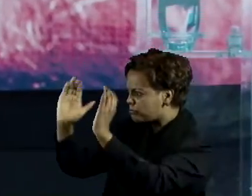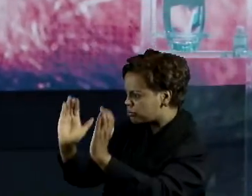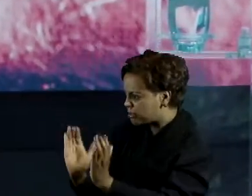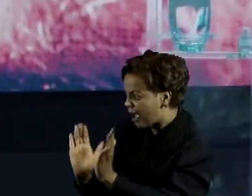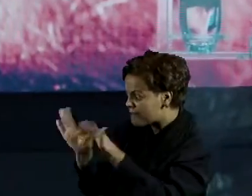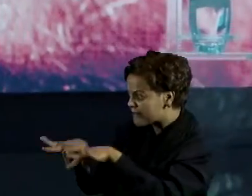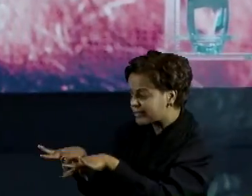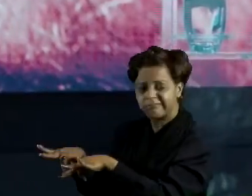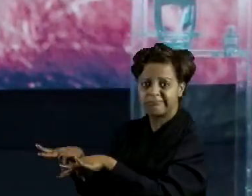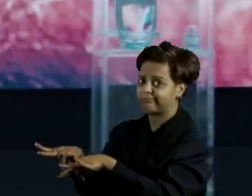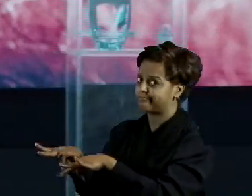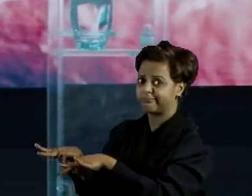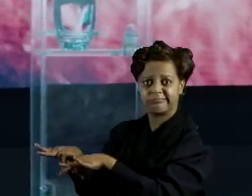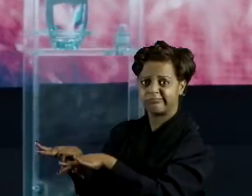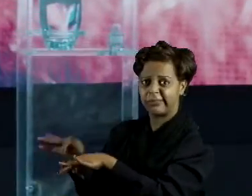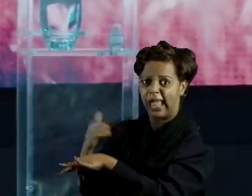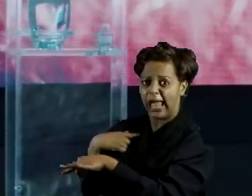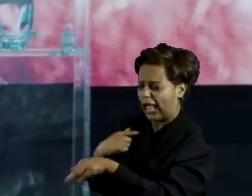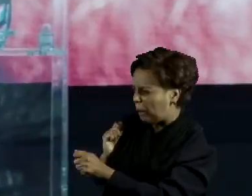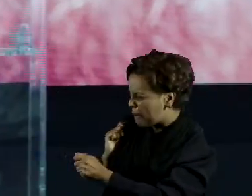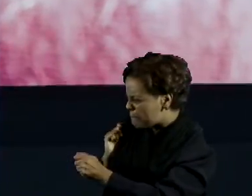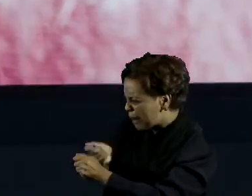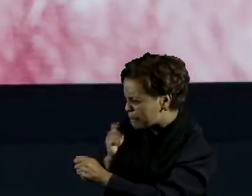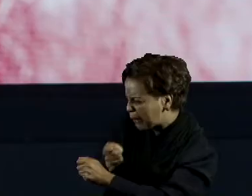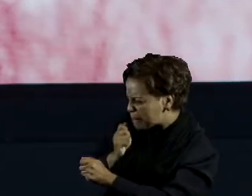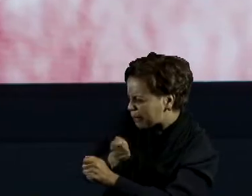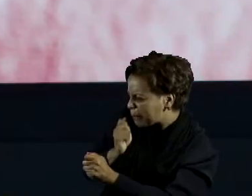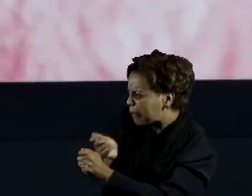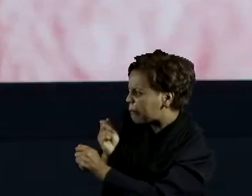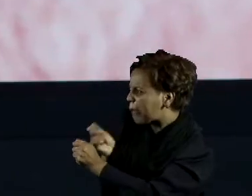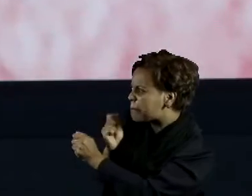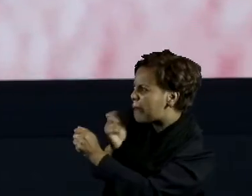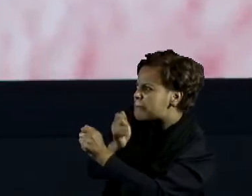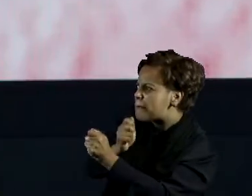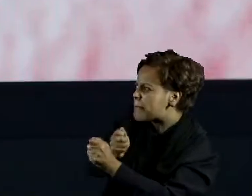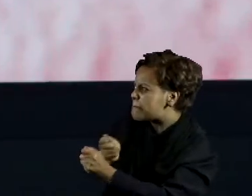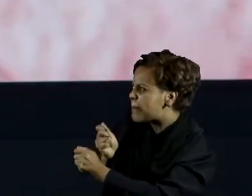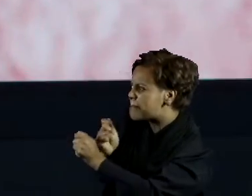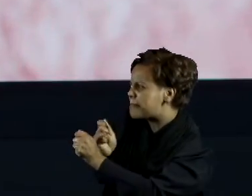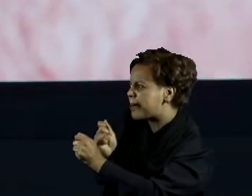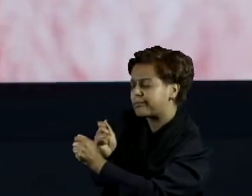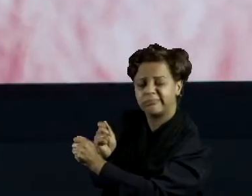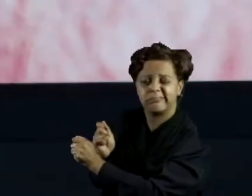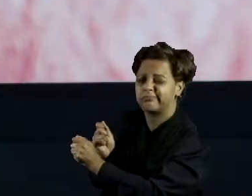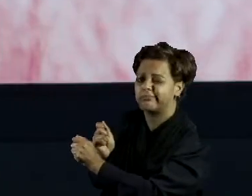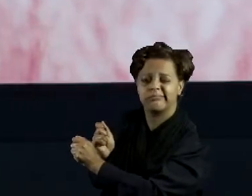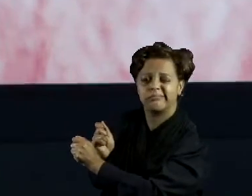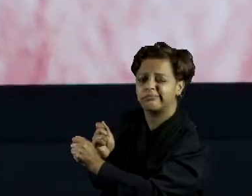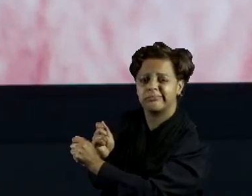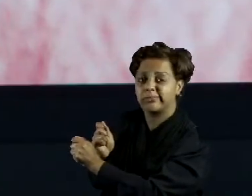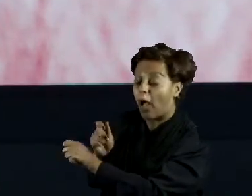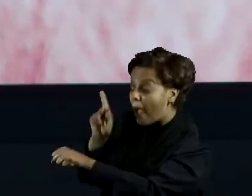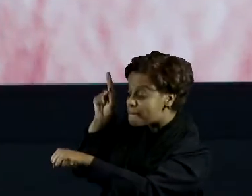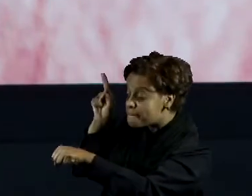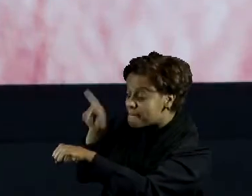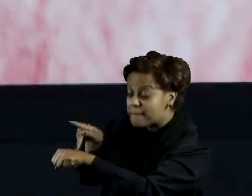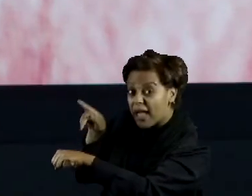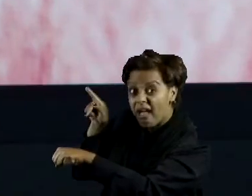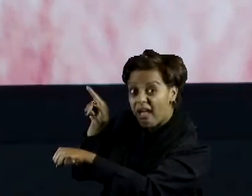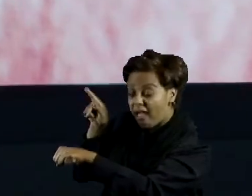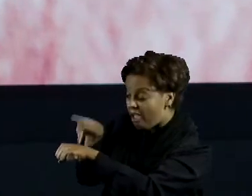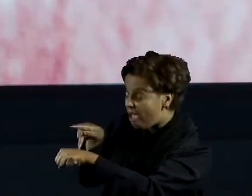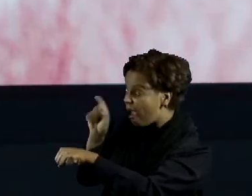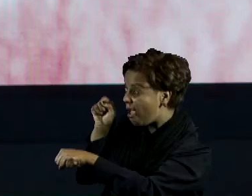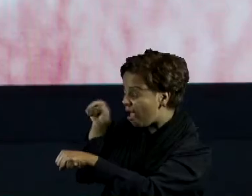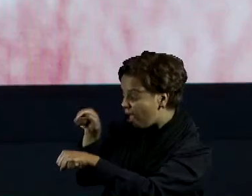Não foi ele quem construiu, quem esculpiu a Pietá. Não. É a Pietá dentro